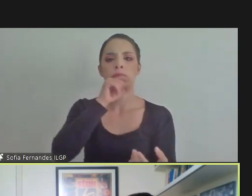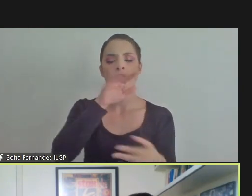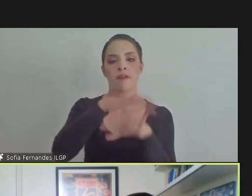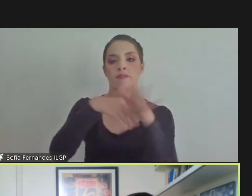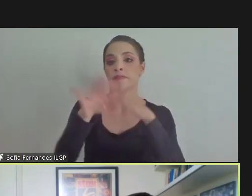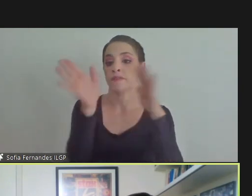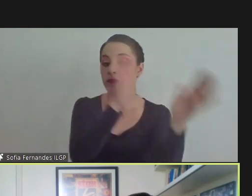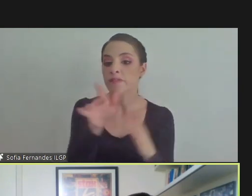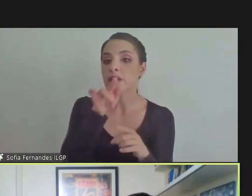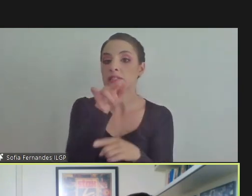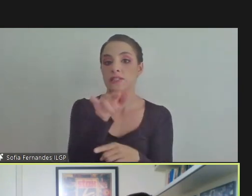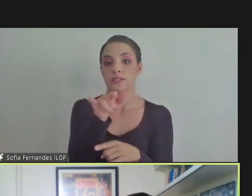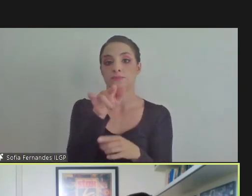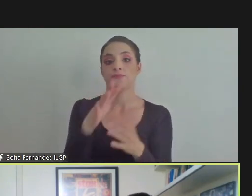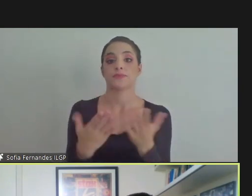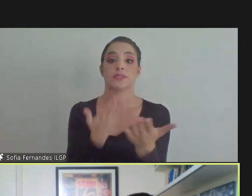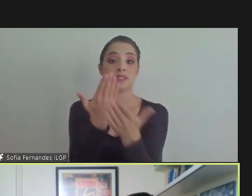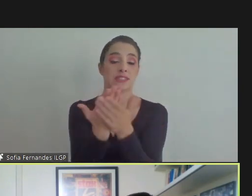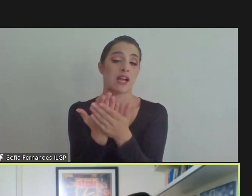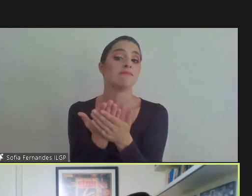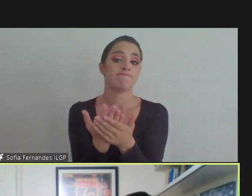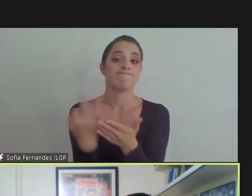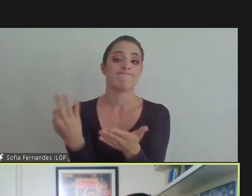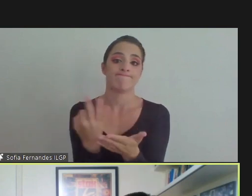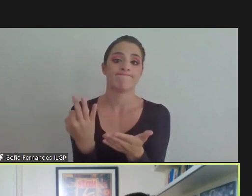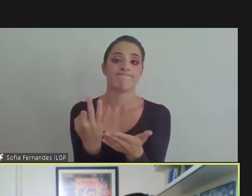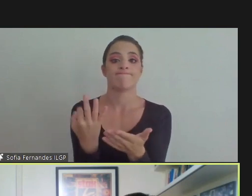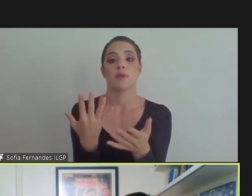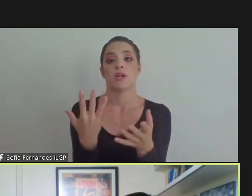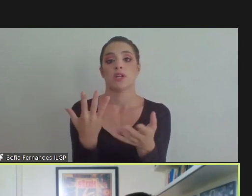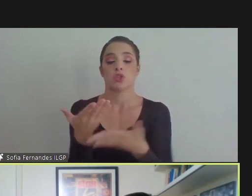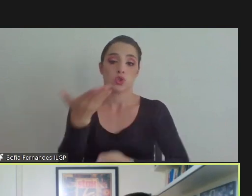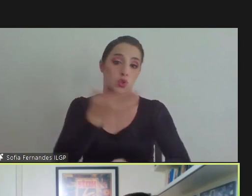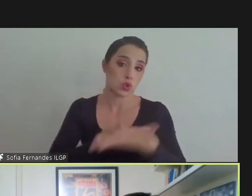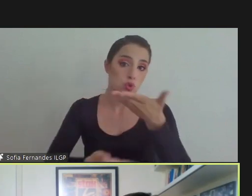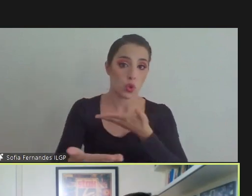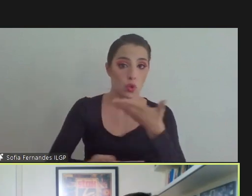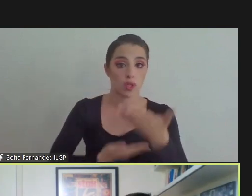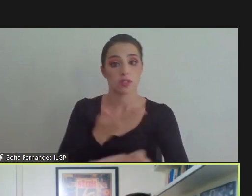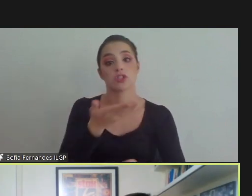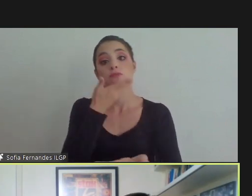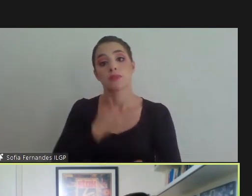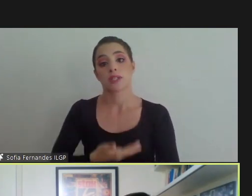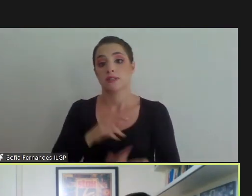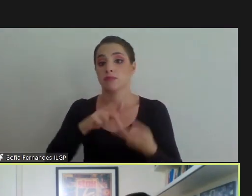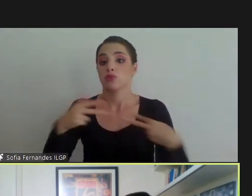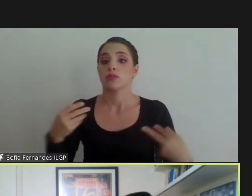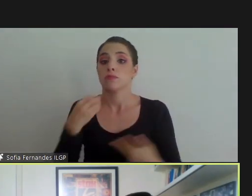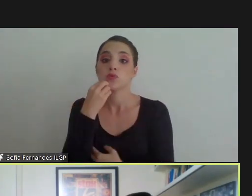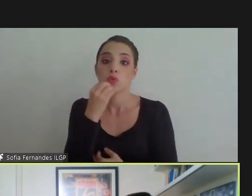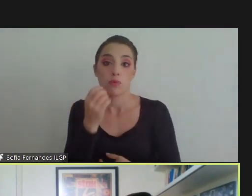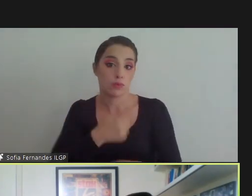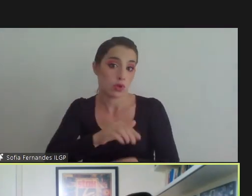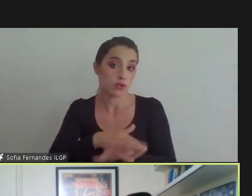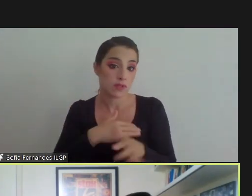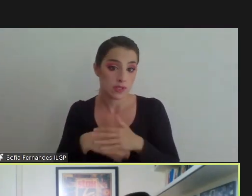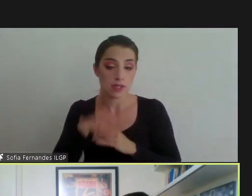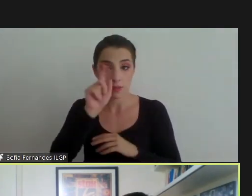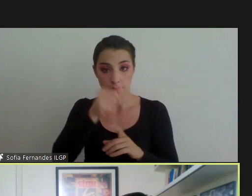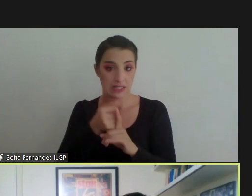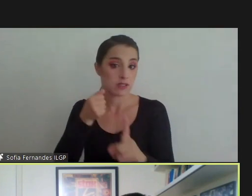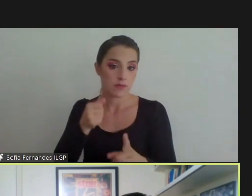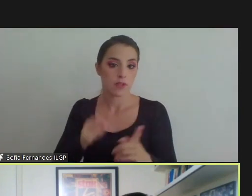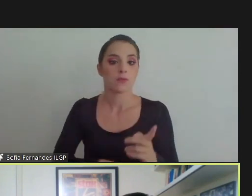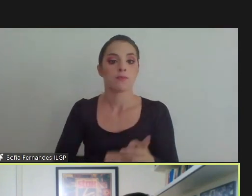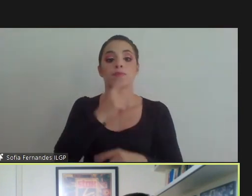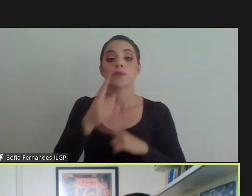que conseguisse potencializar também a troca de experiência entre municípios? Outro desafio é que muitas